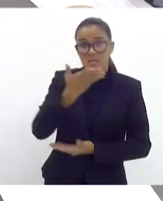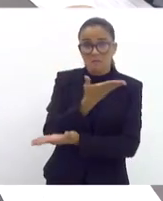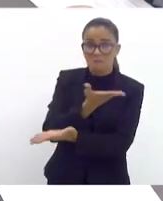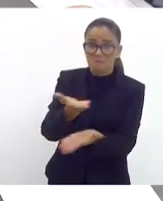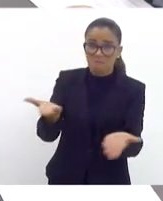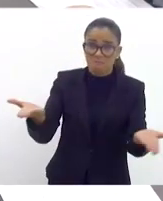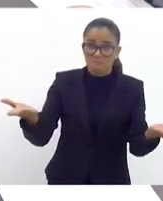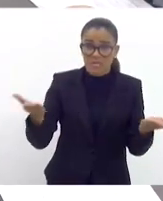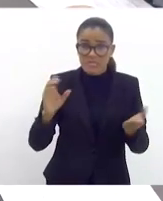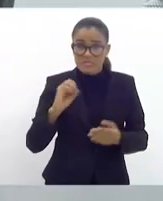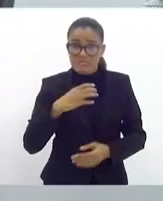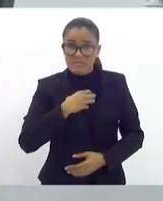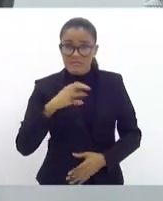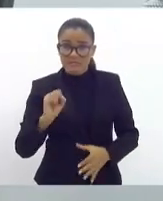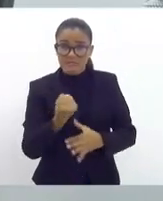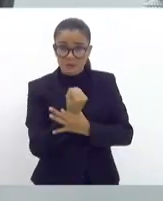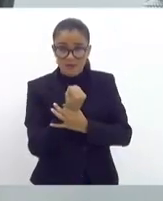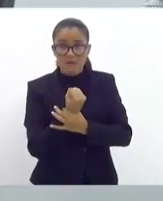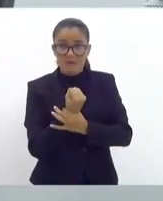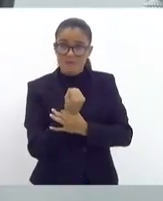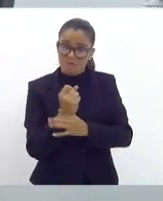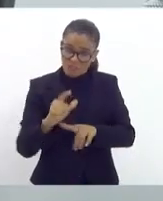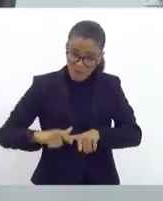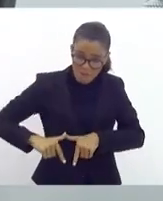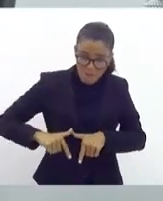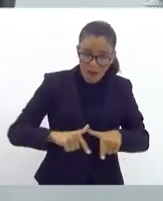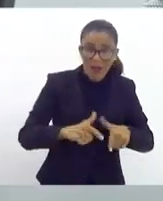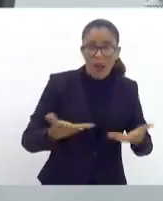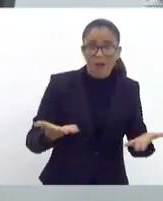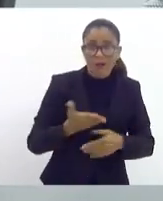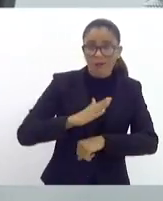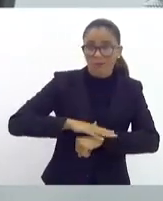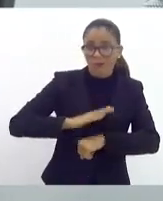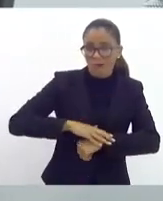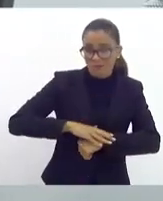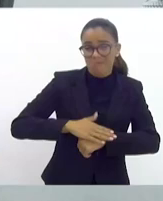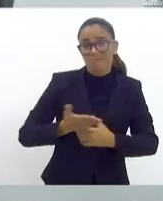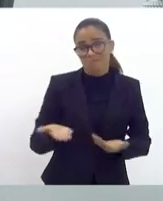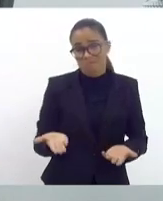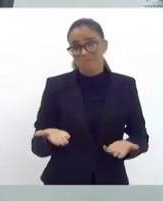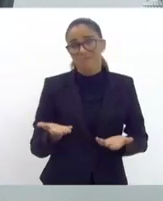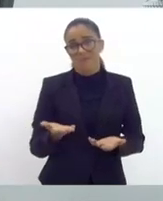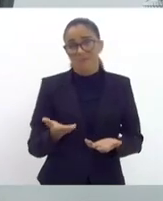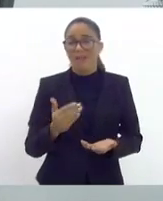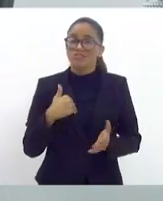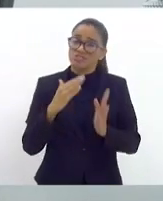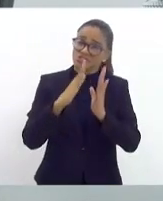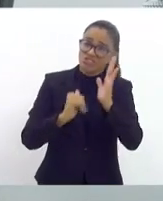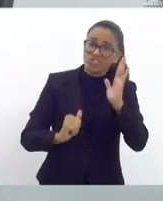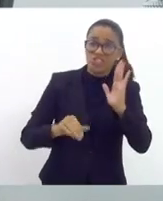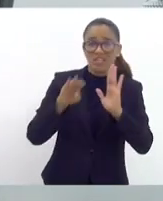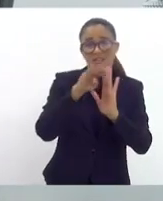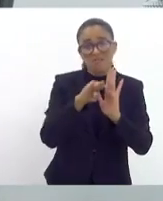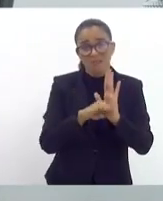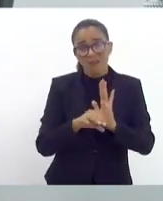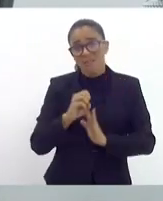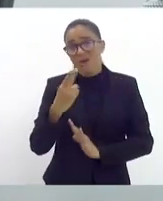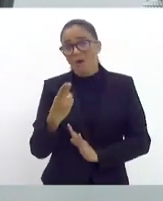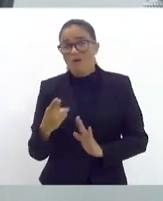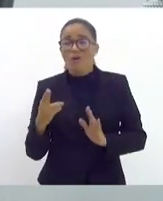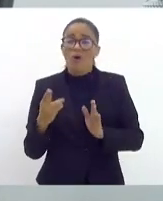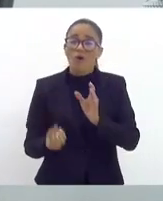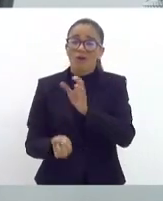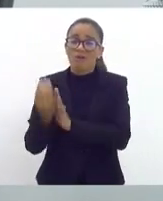se sentir segurança para te enfrentar isso nesse momento alguém tira de pauta ou faz uma pauta